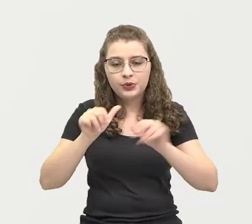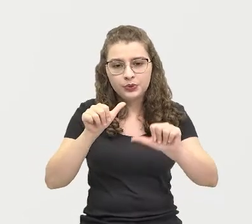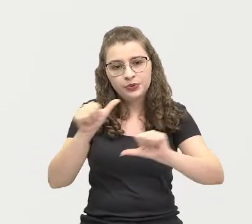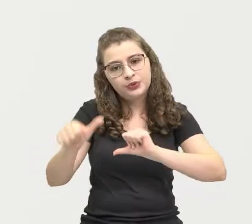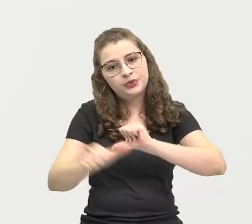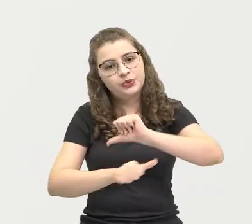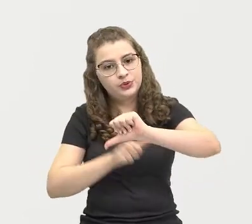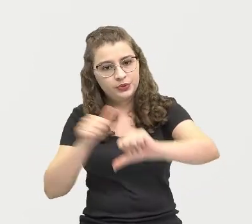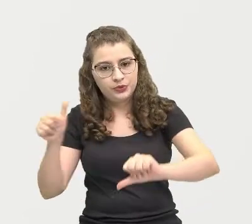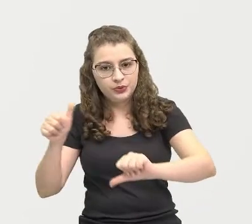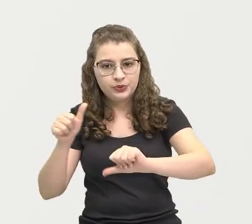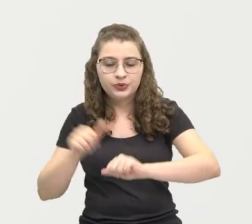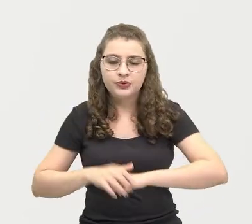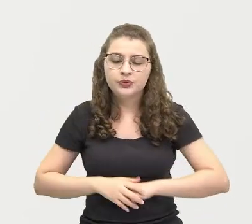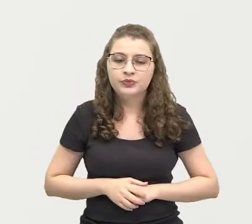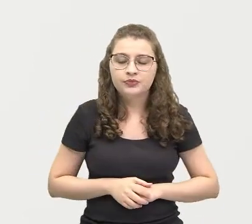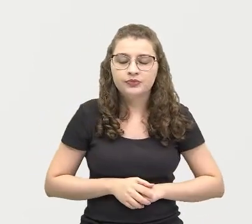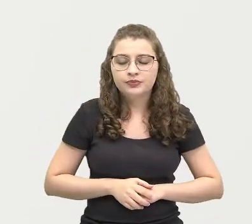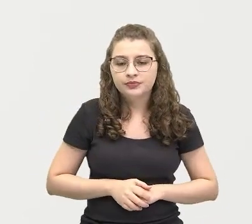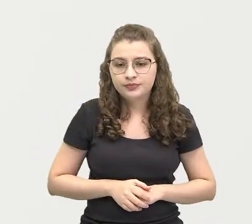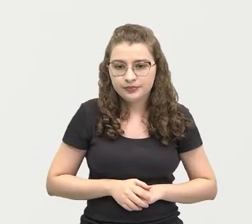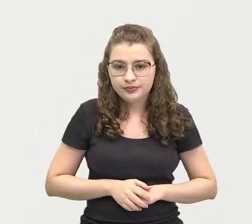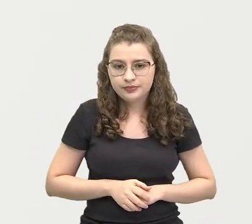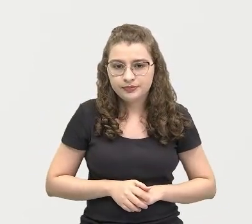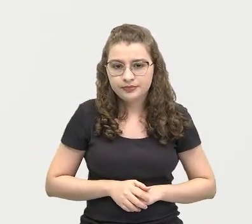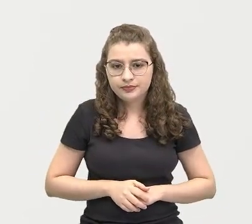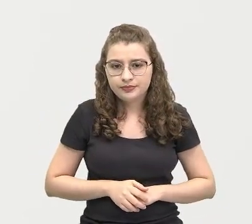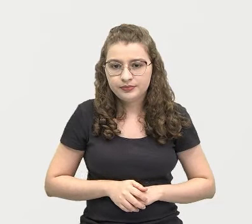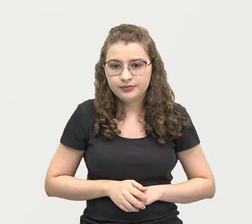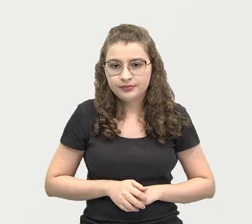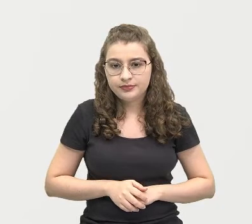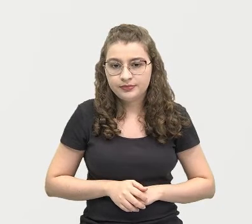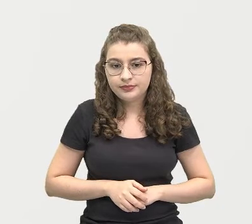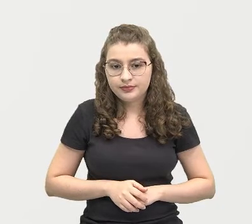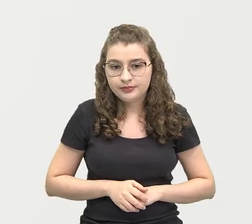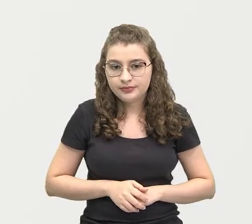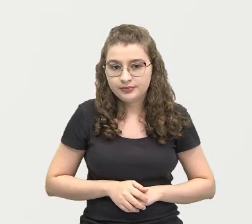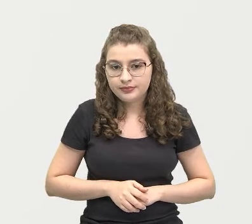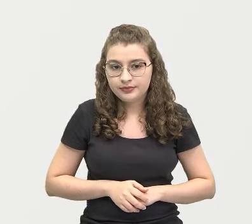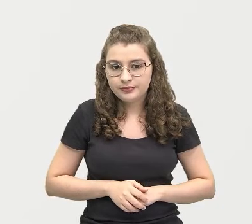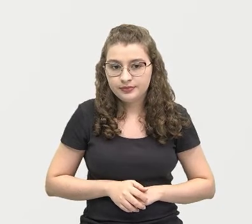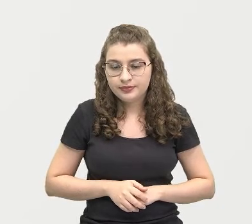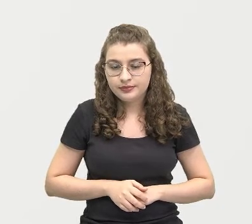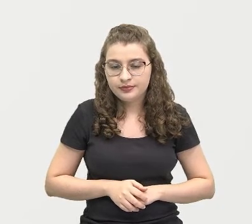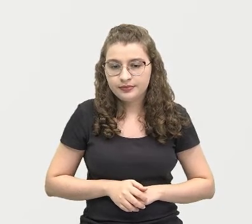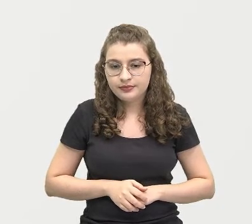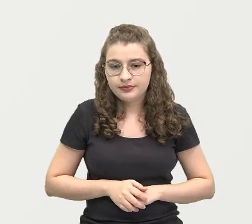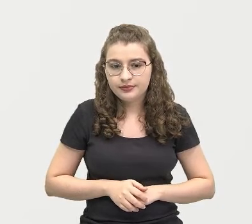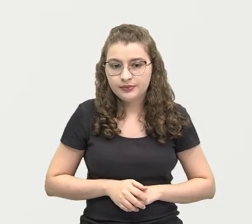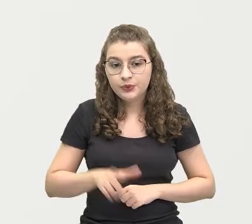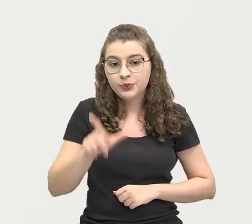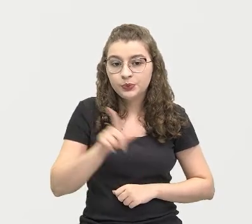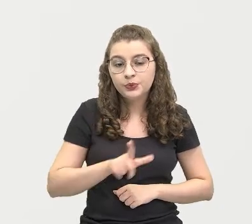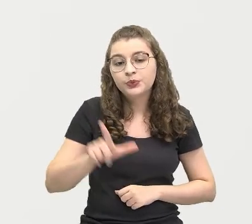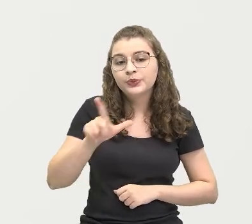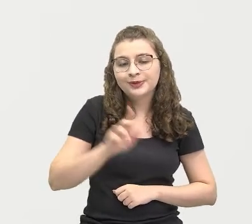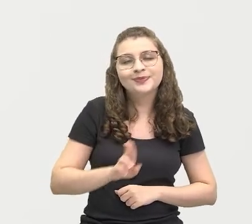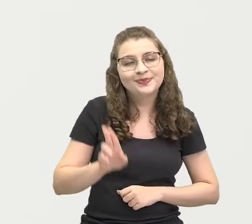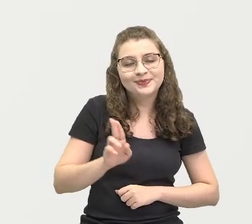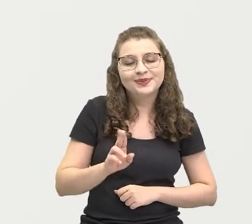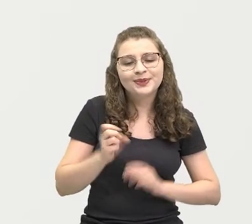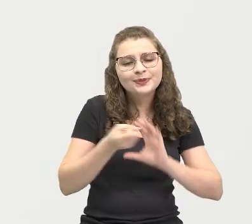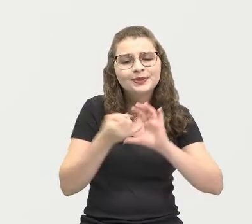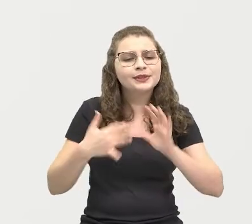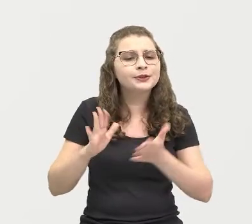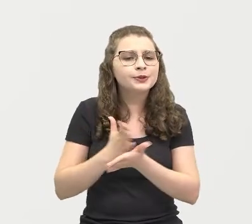vão fazer essa transição através da literatura, através de algumas